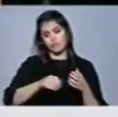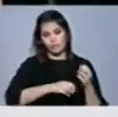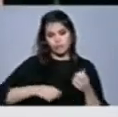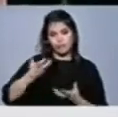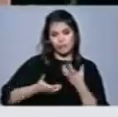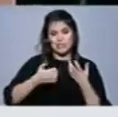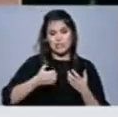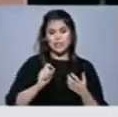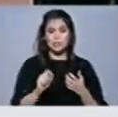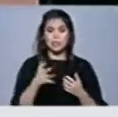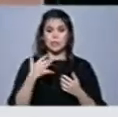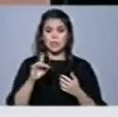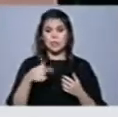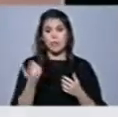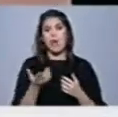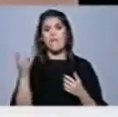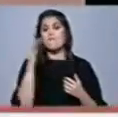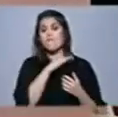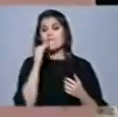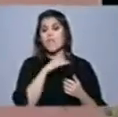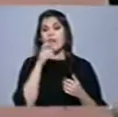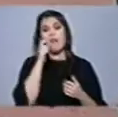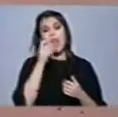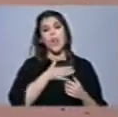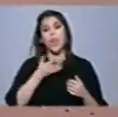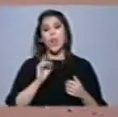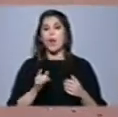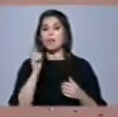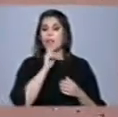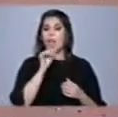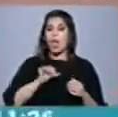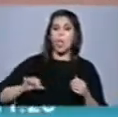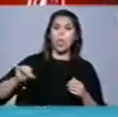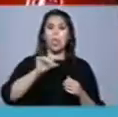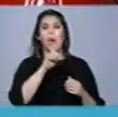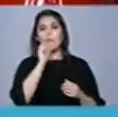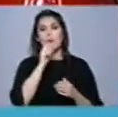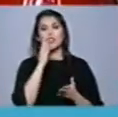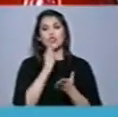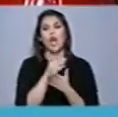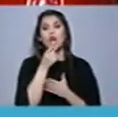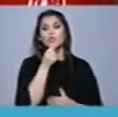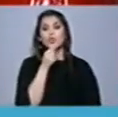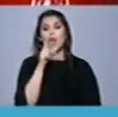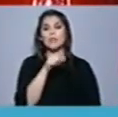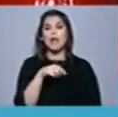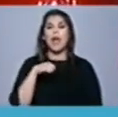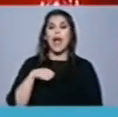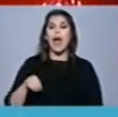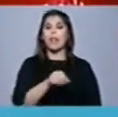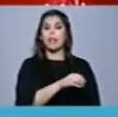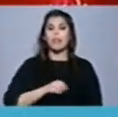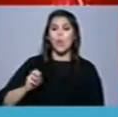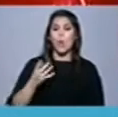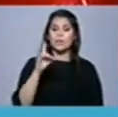só deixarmos a calda arrefecer. Quem não quiser servir os seus sonhos com calda, pode também servi-los só com açúcar e canela ou então